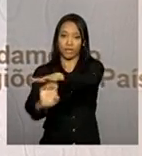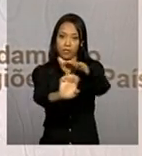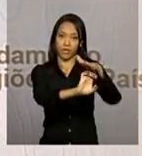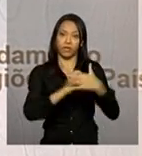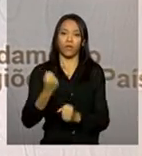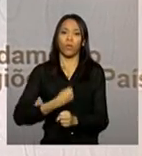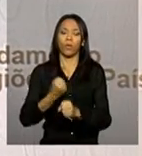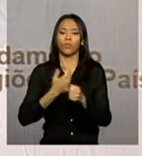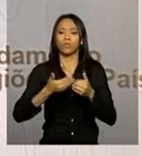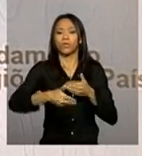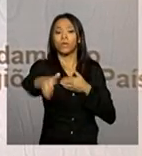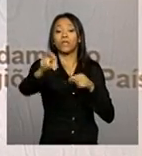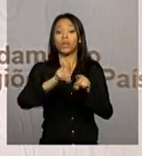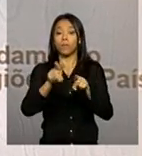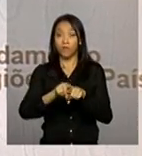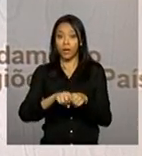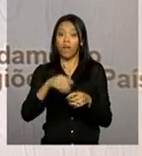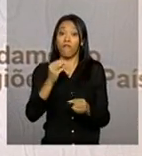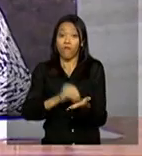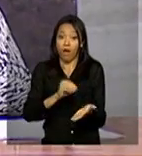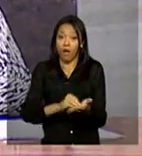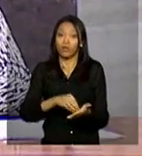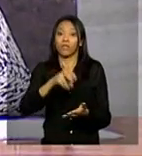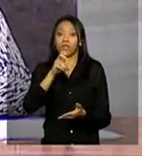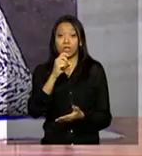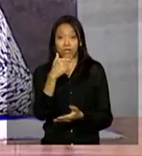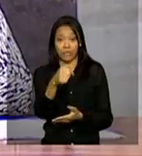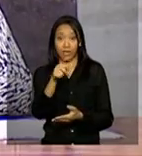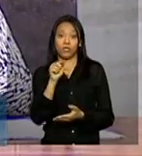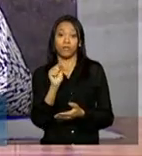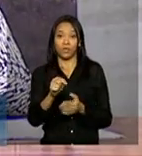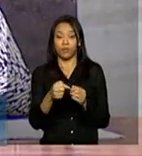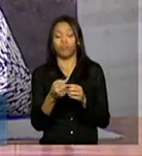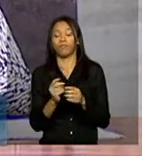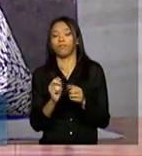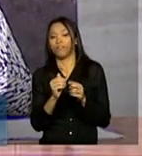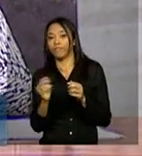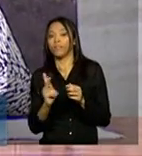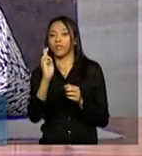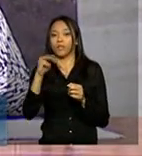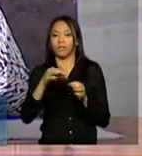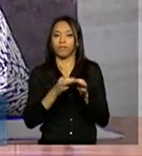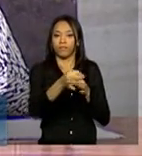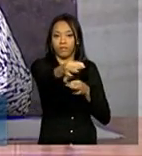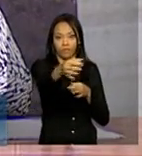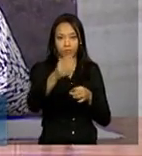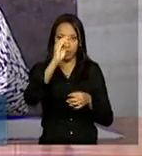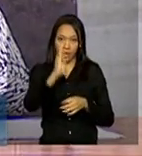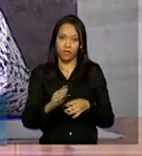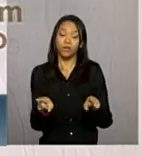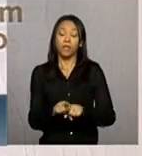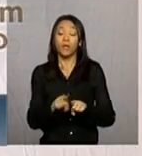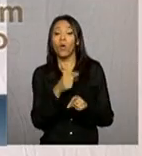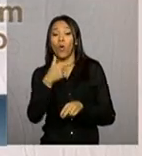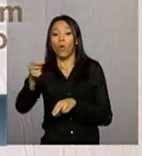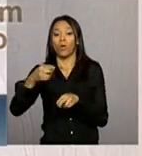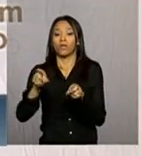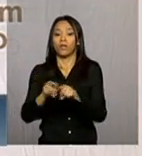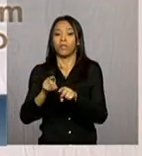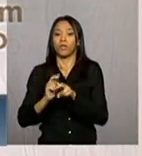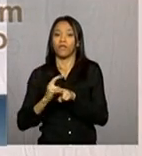7.002 quilômetros de obras em andamento em todas as regiões do país. Na área de ferrovias, nós concluímos